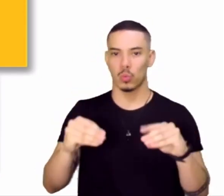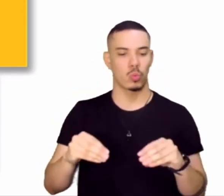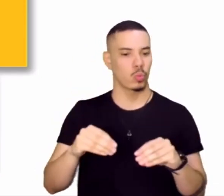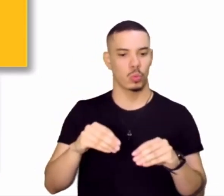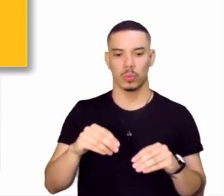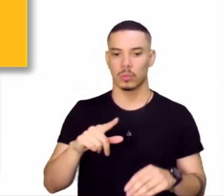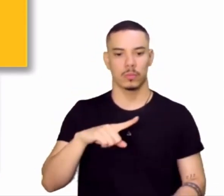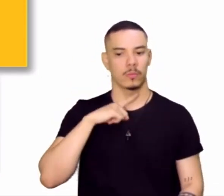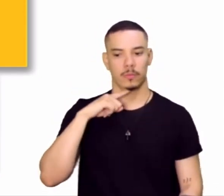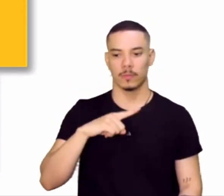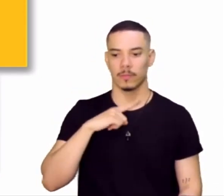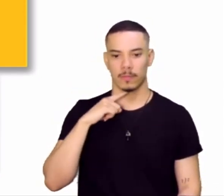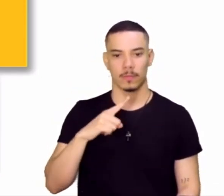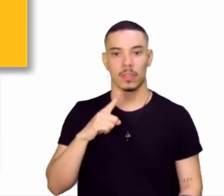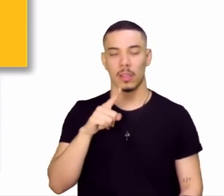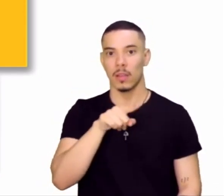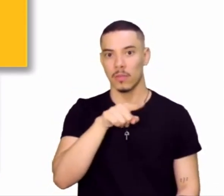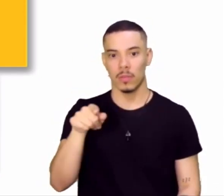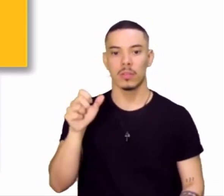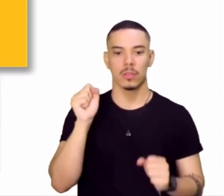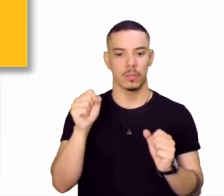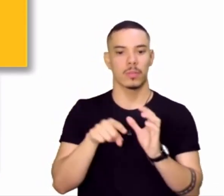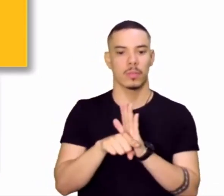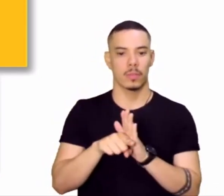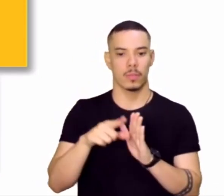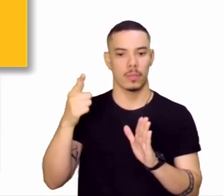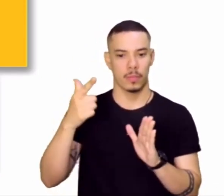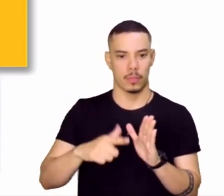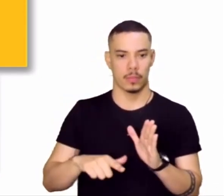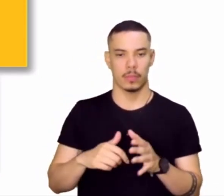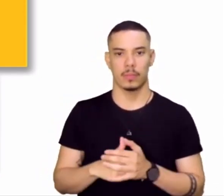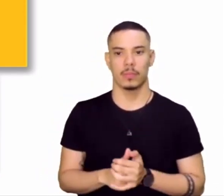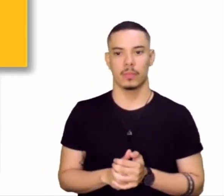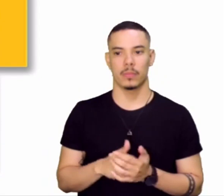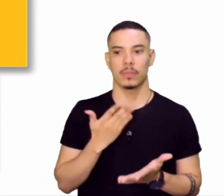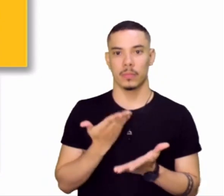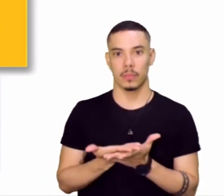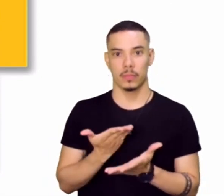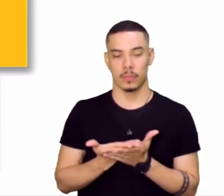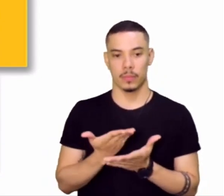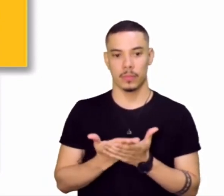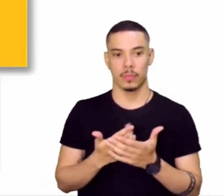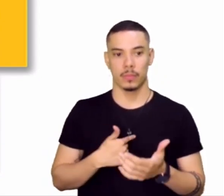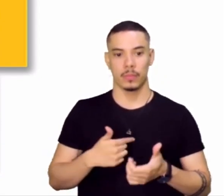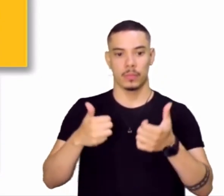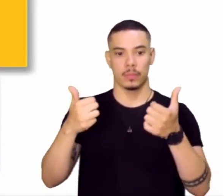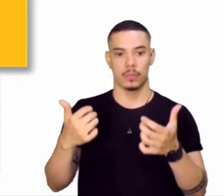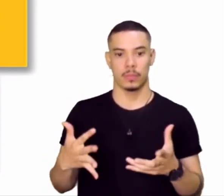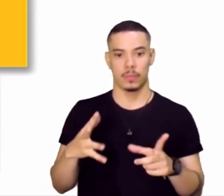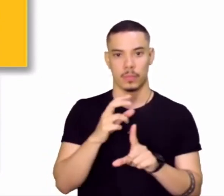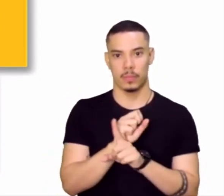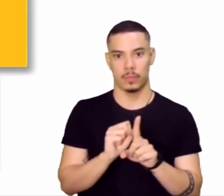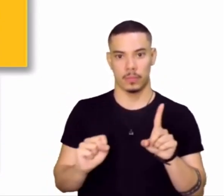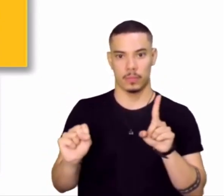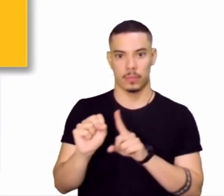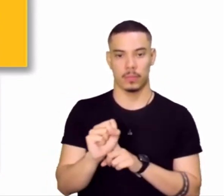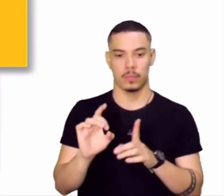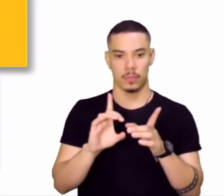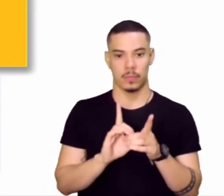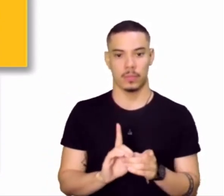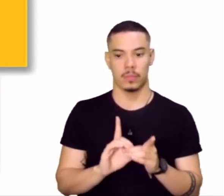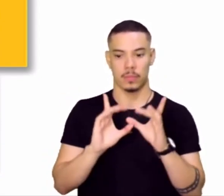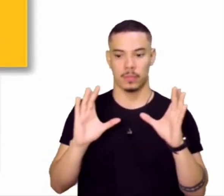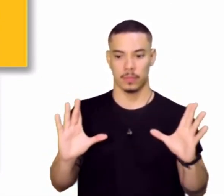tempo, mas vocês podem ir além. E nessa aula nós vamos falar sobre a sociedade democrática, olha